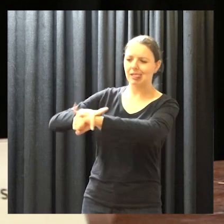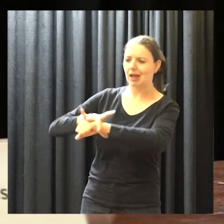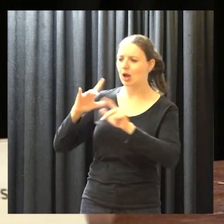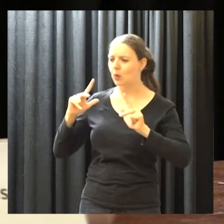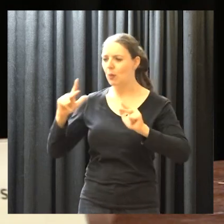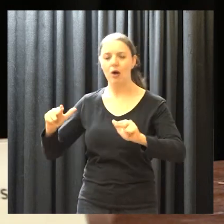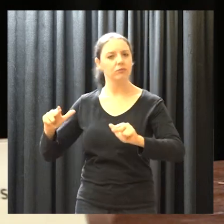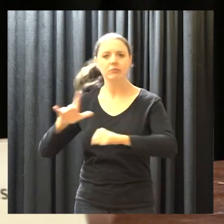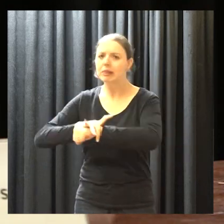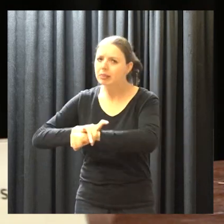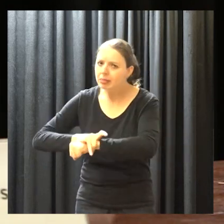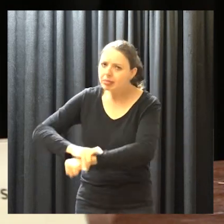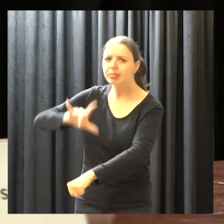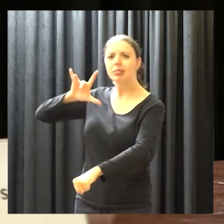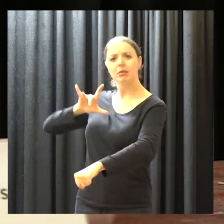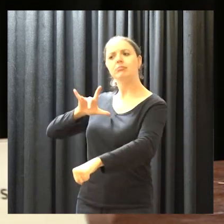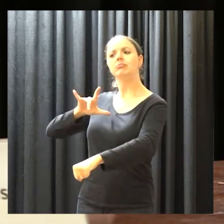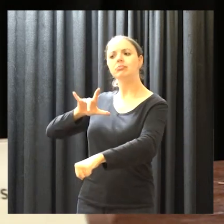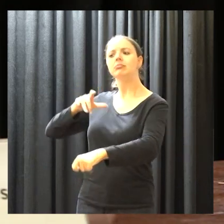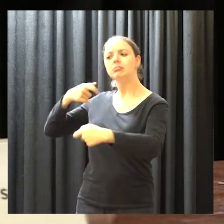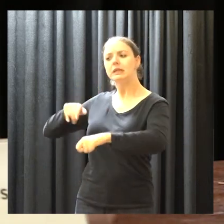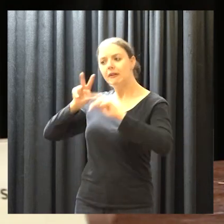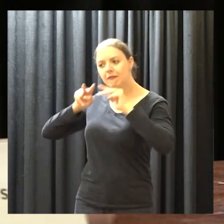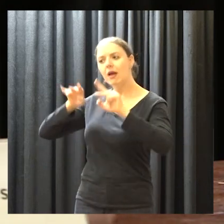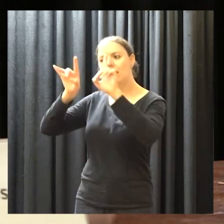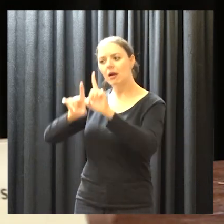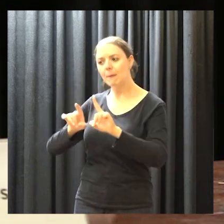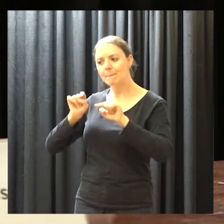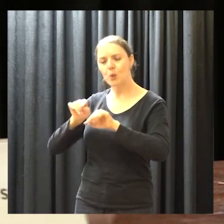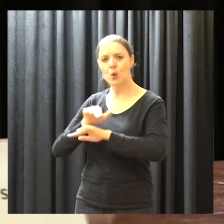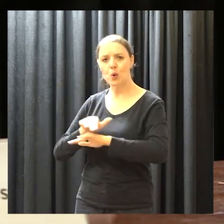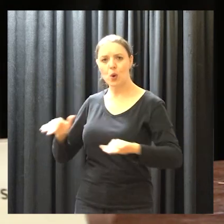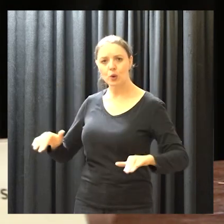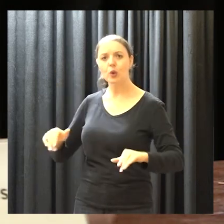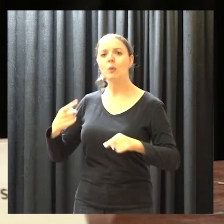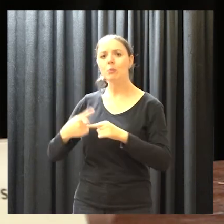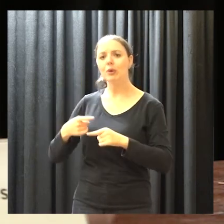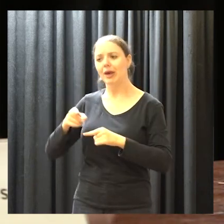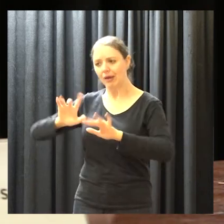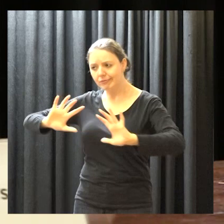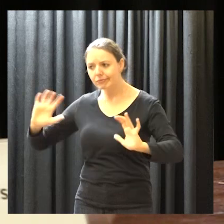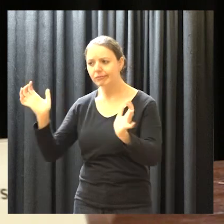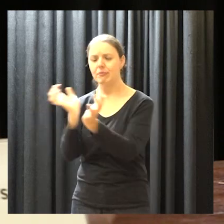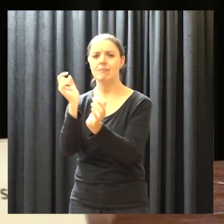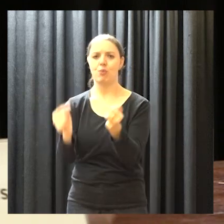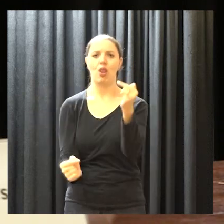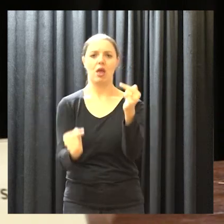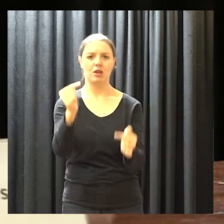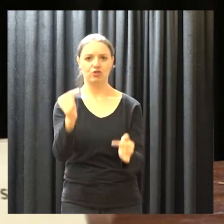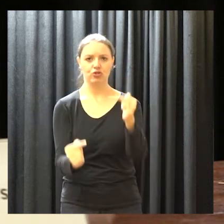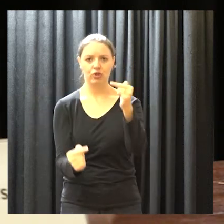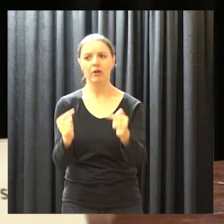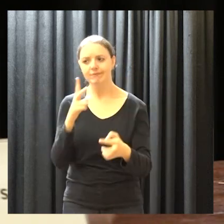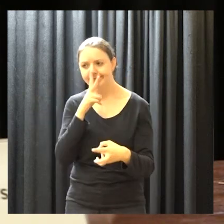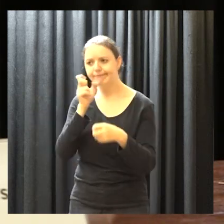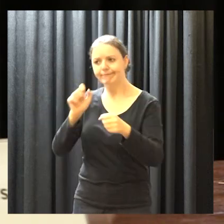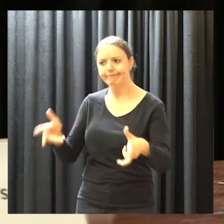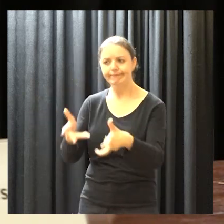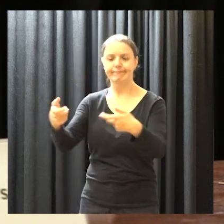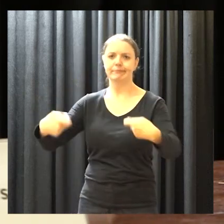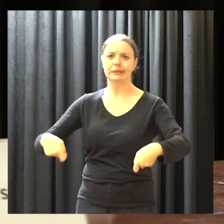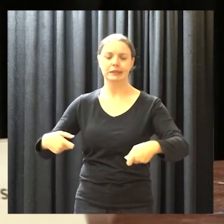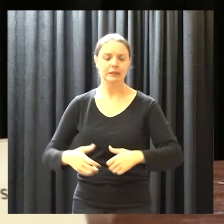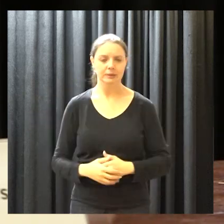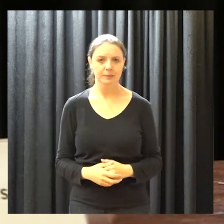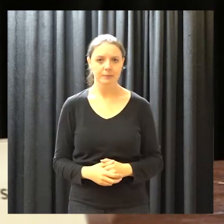e fortalecermos a compreensão dessa categoria como política. Acredito que esse desafio